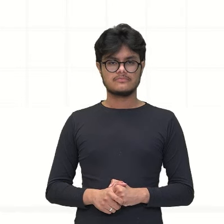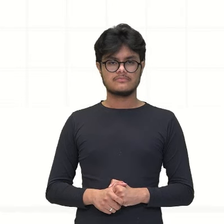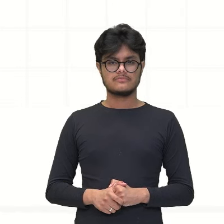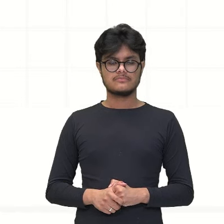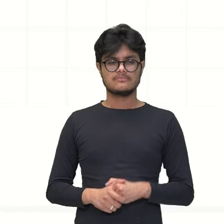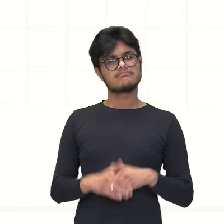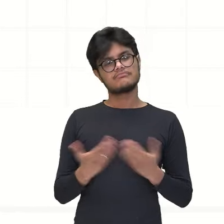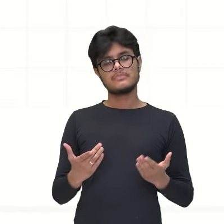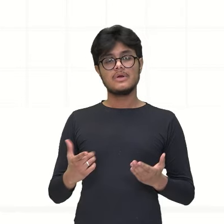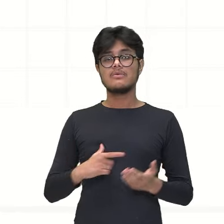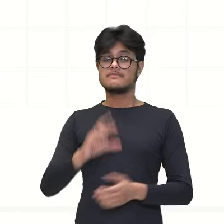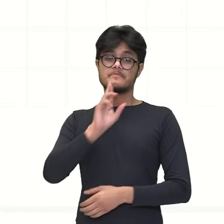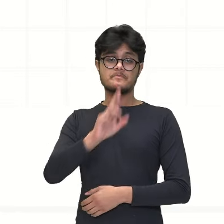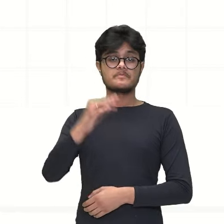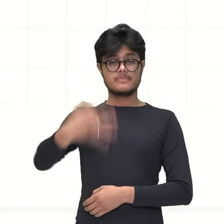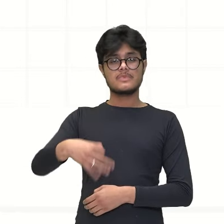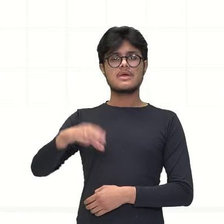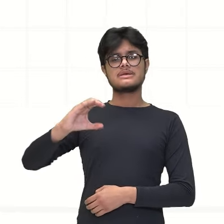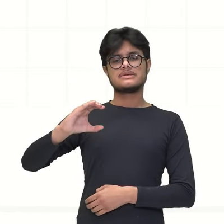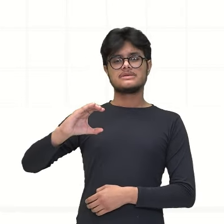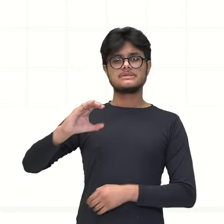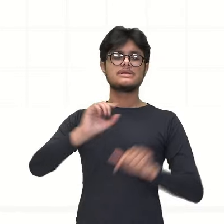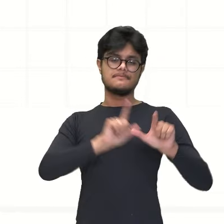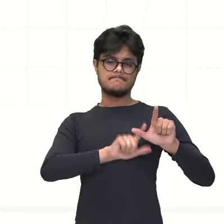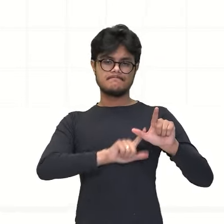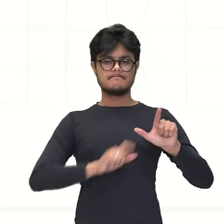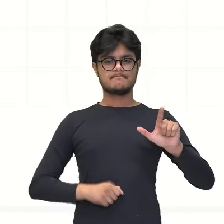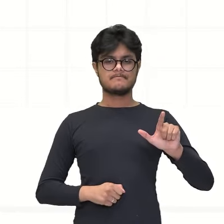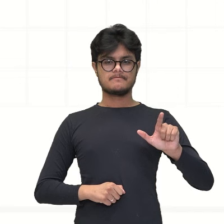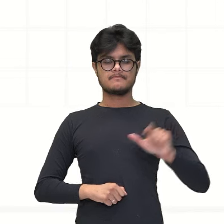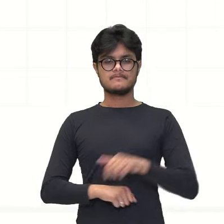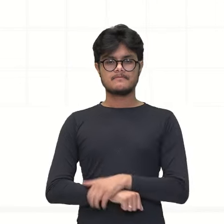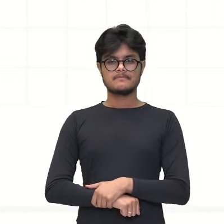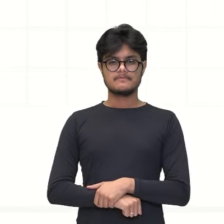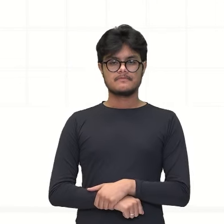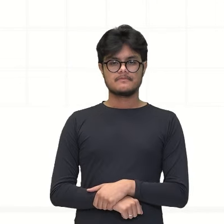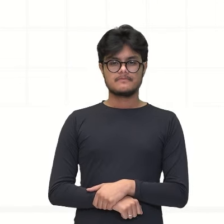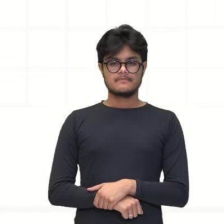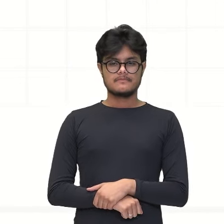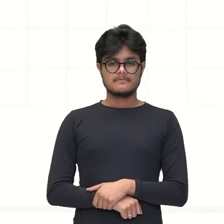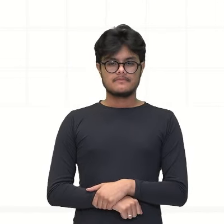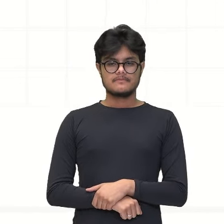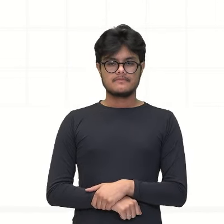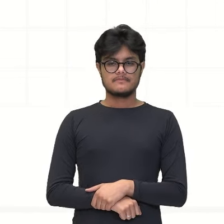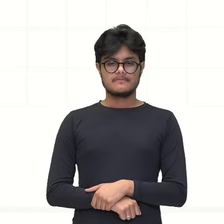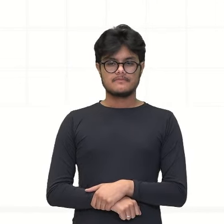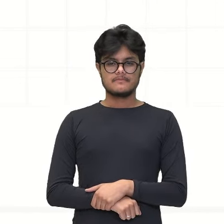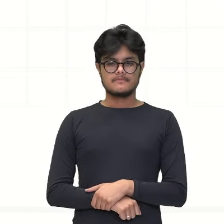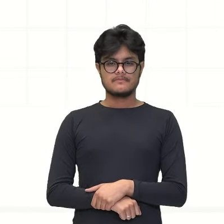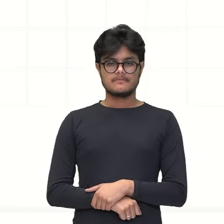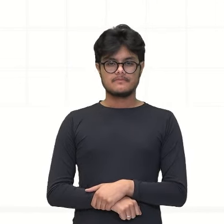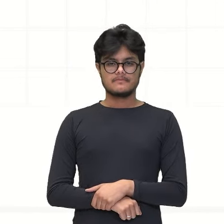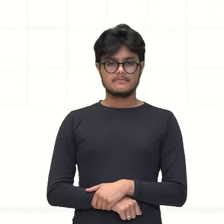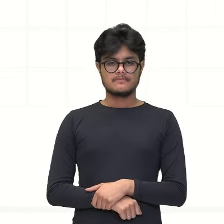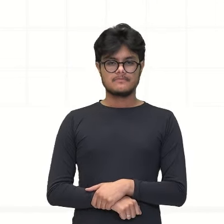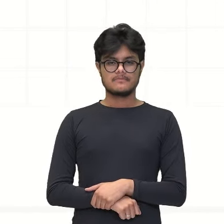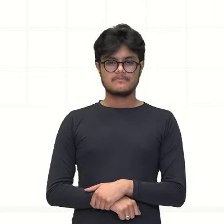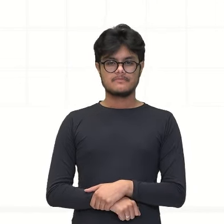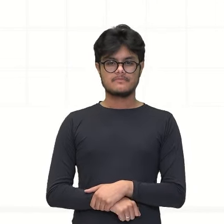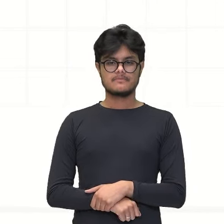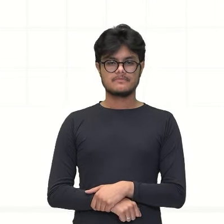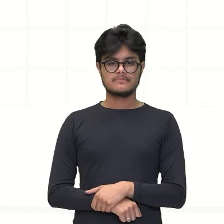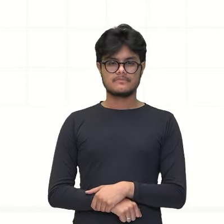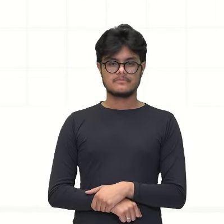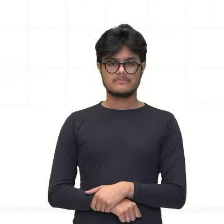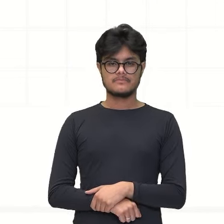né? Um valor menor do que o desconto de 10%. Antes o valor com desconto